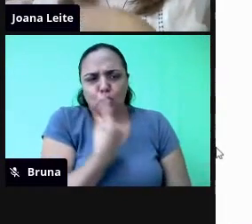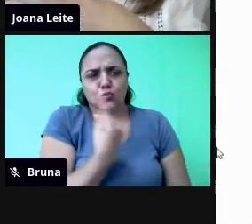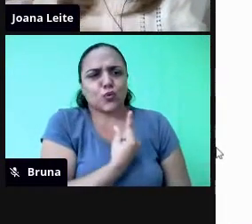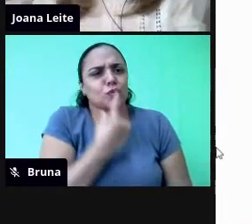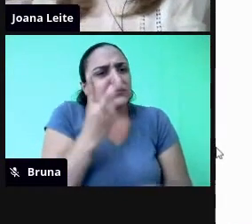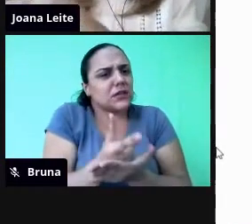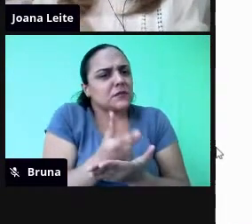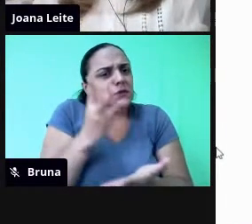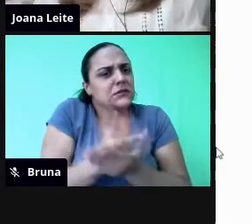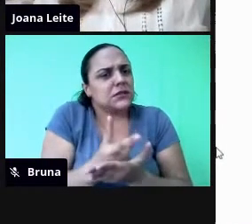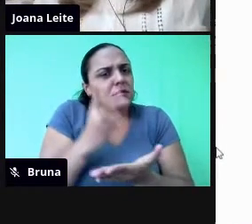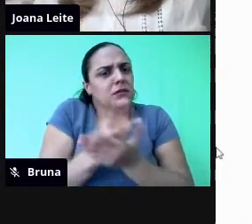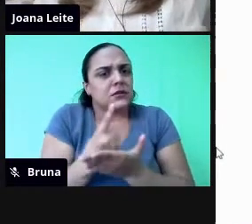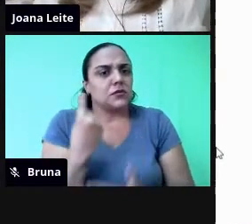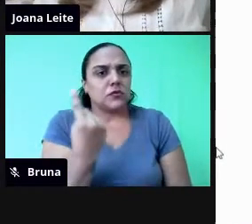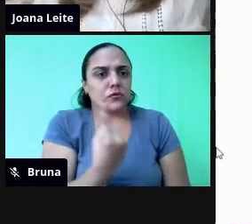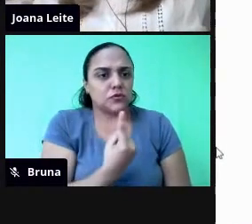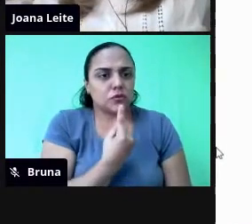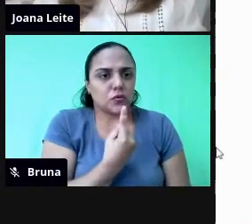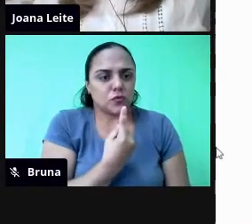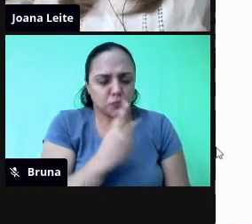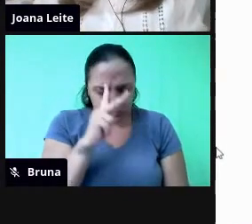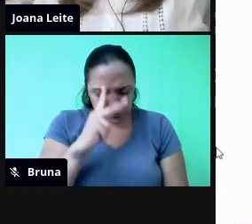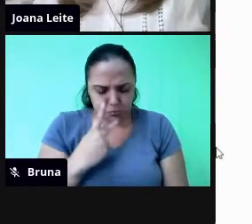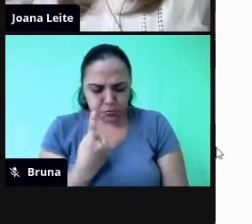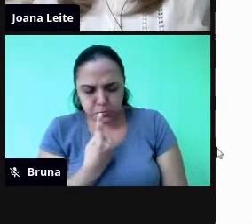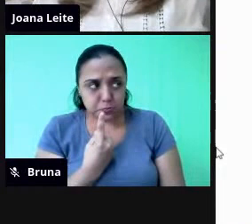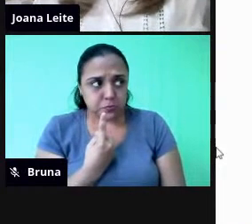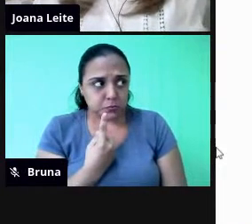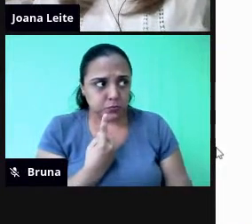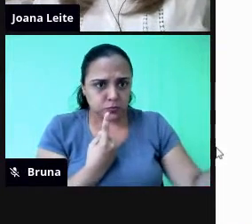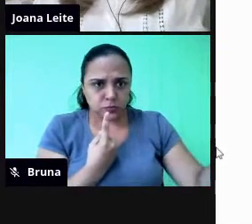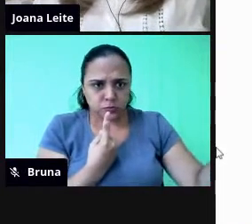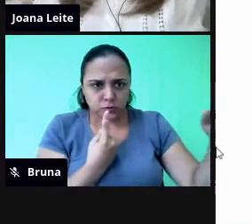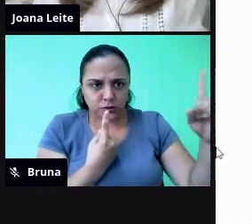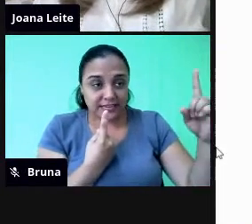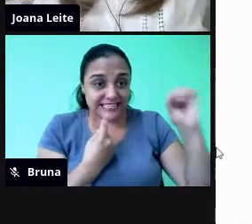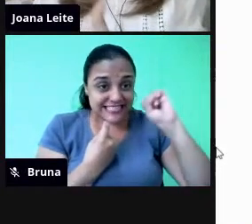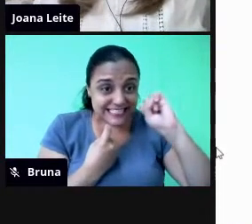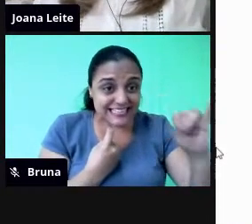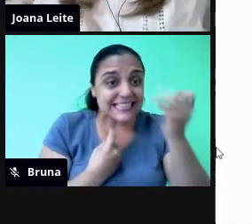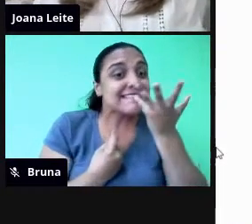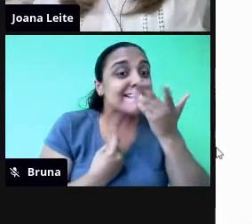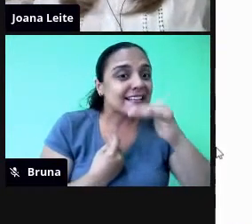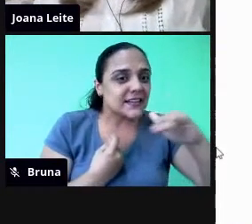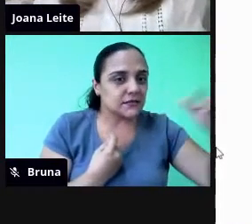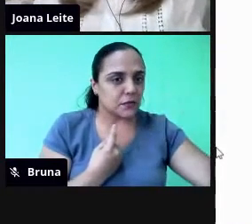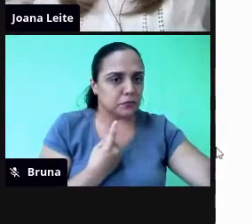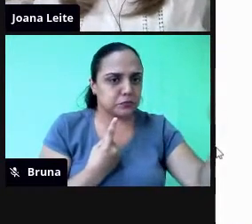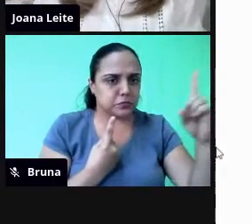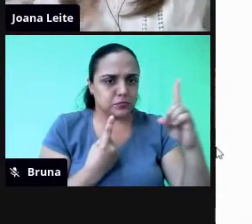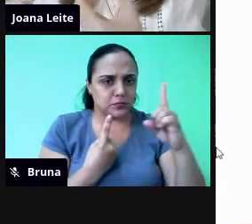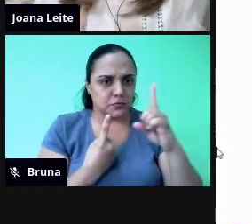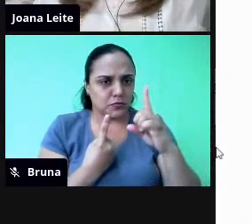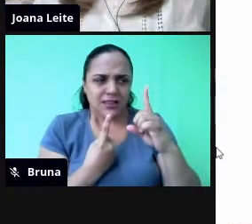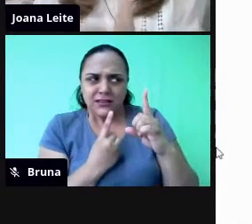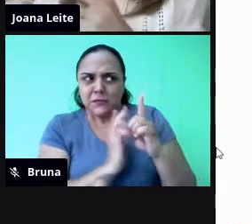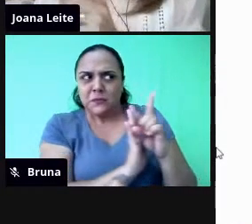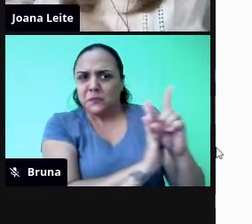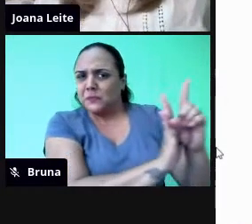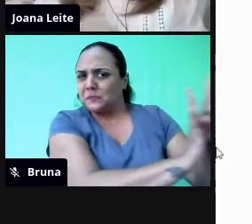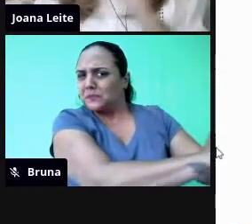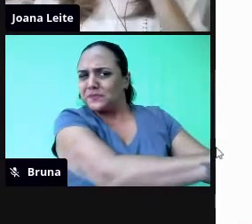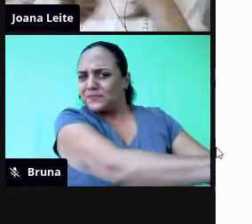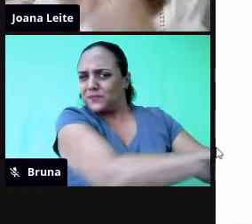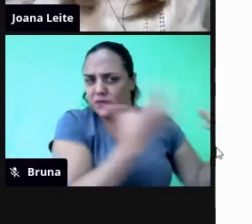tem interesse em outra criança da mesma idade, né, nos pares, tem interesse em compartilhar uma brincadeira, em